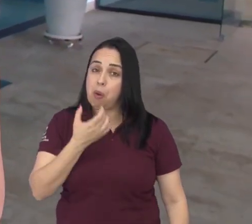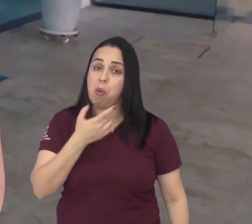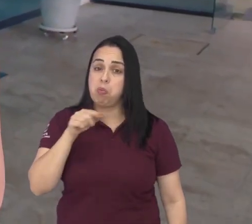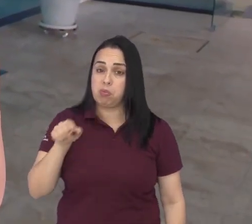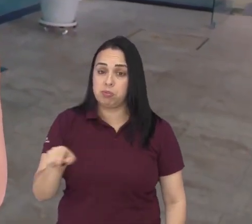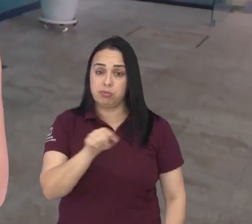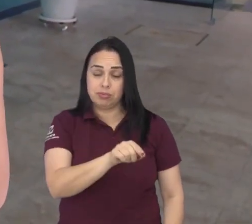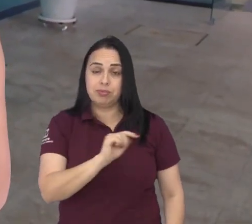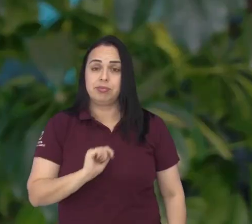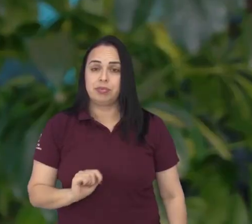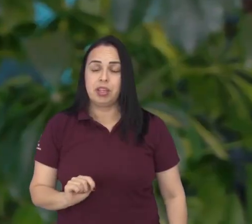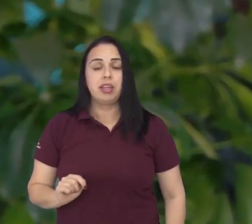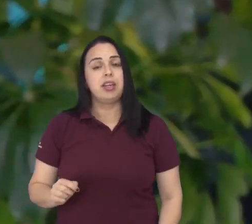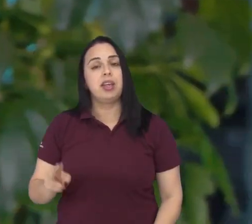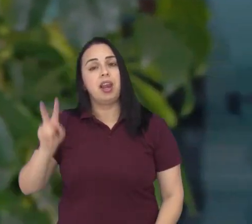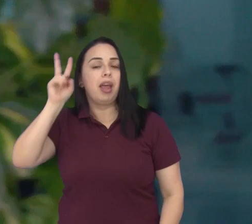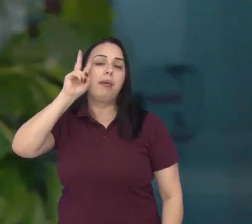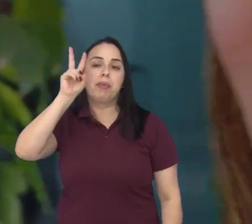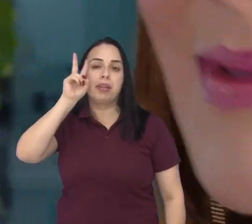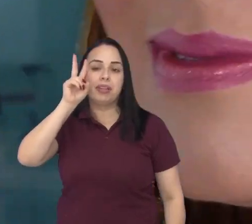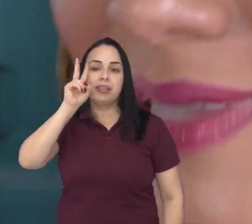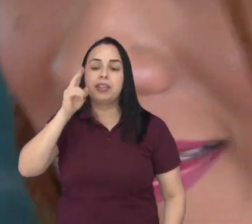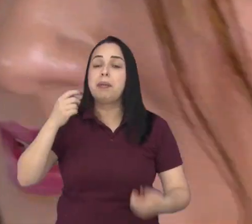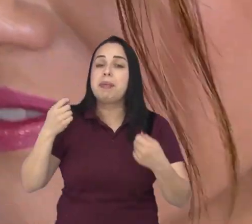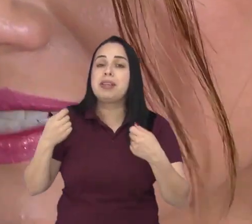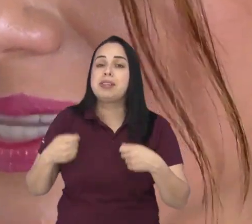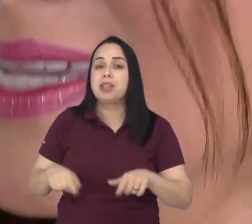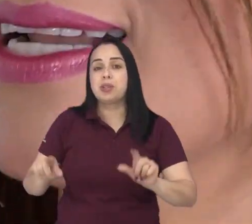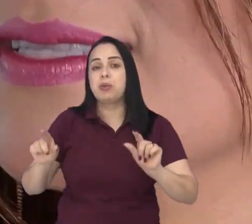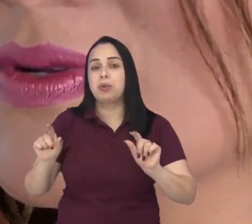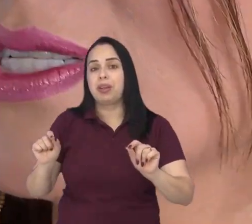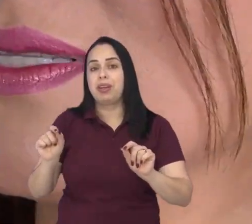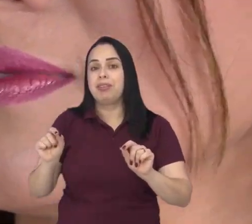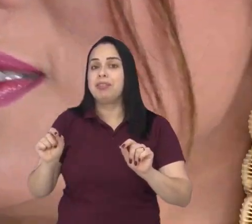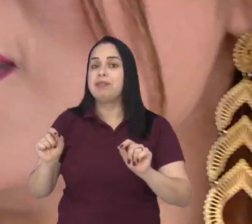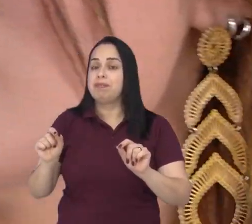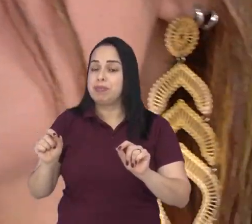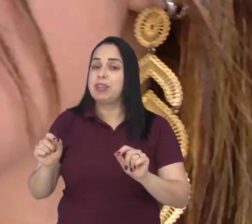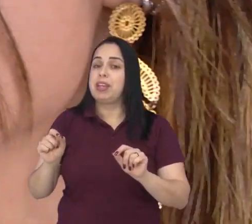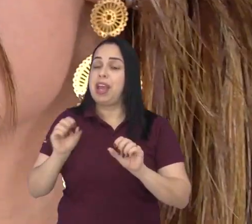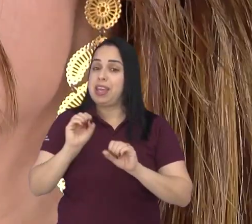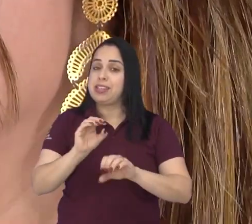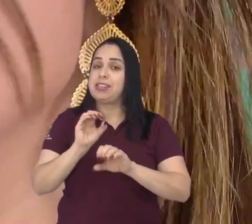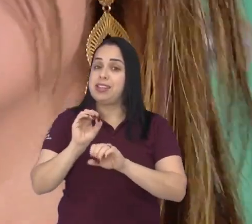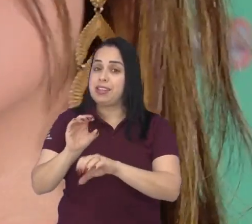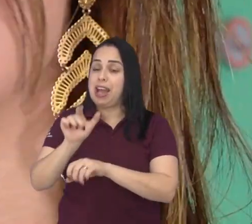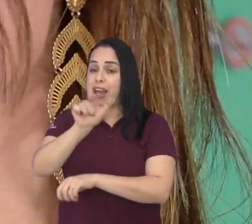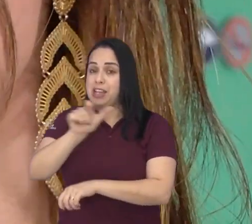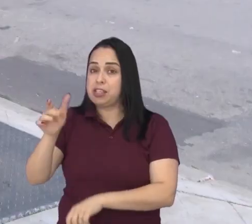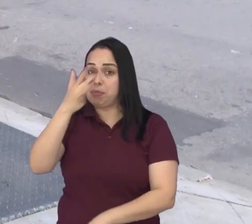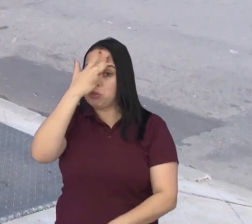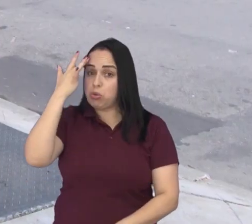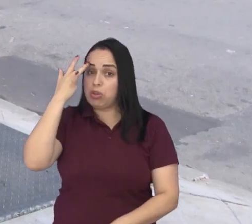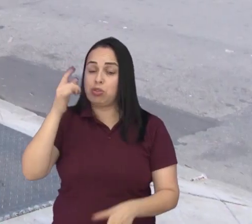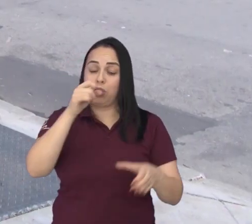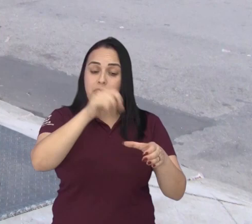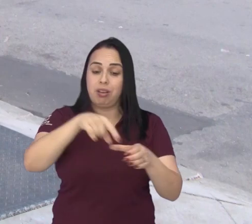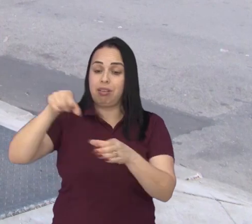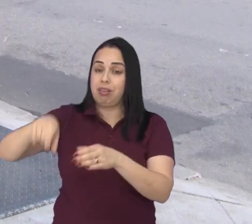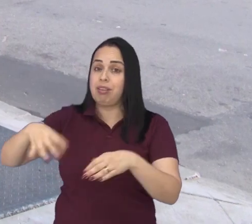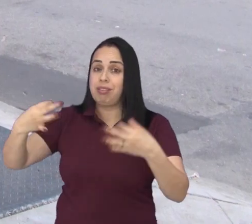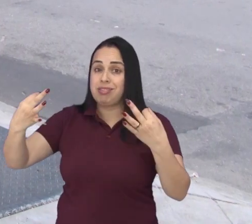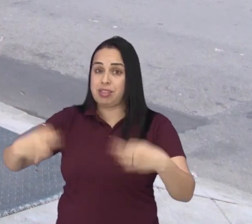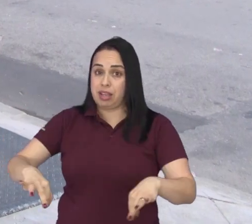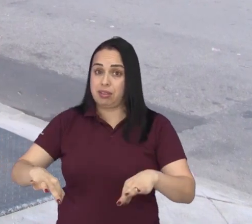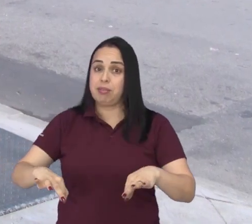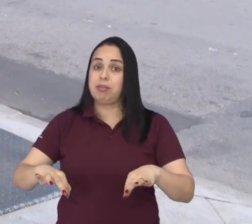lixeira subterrânea e ressalta que também é preciso investir em ações educativas para ajudar a